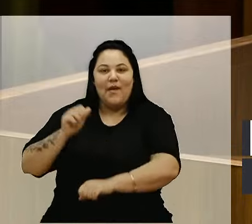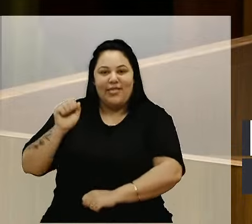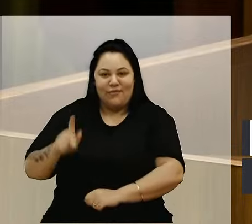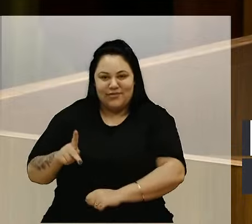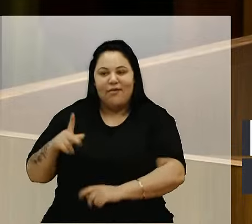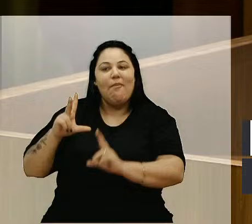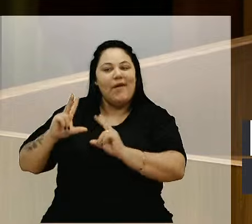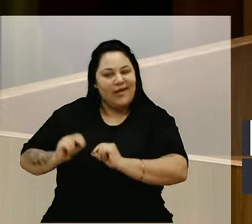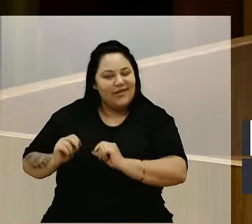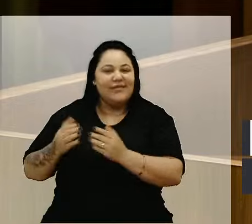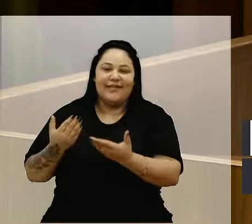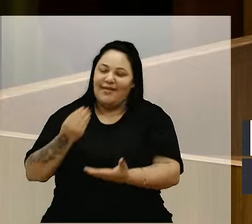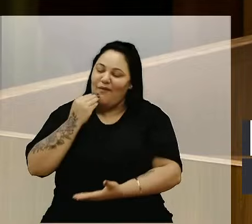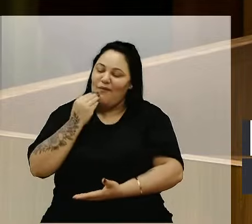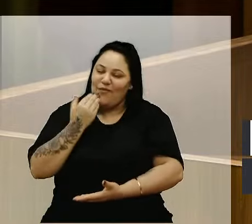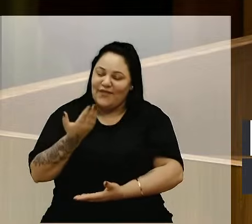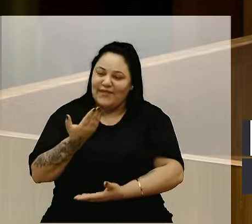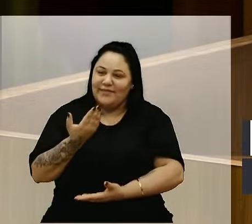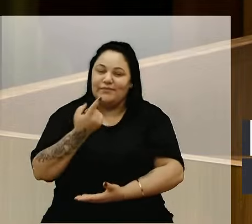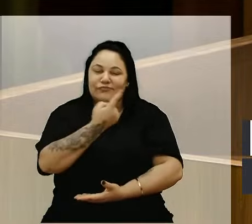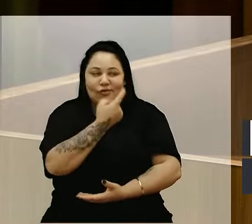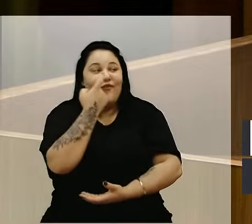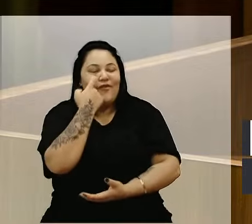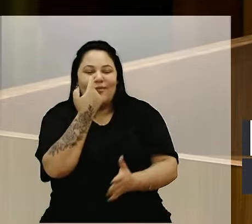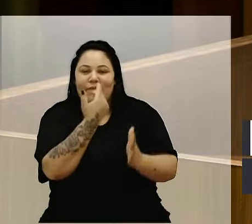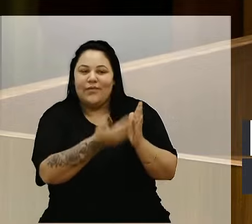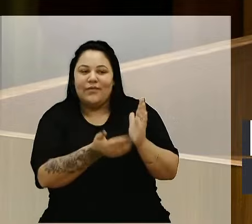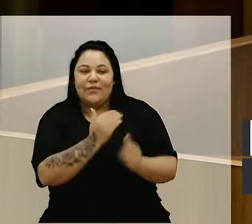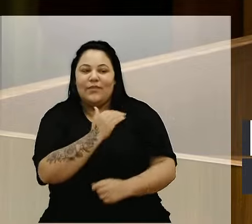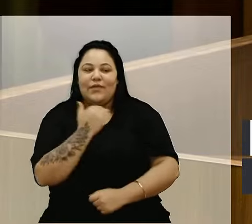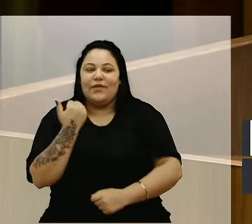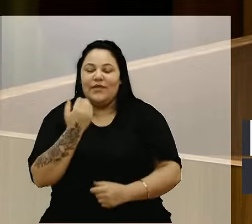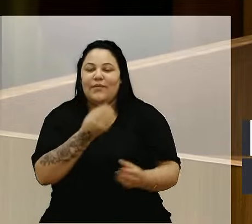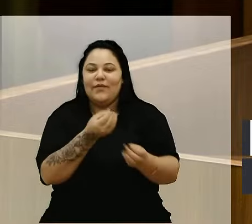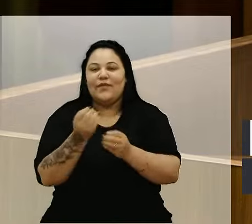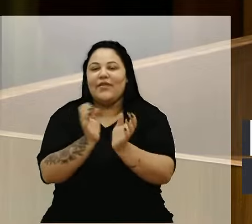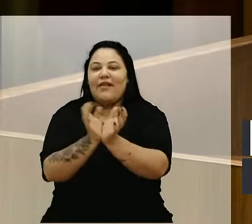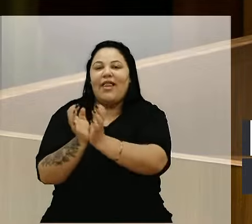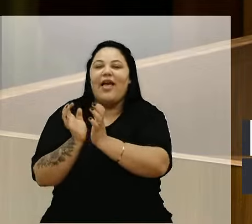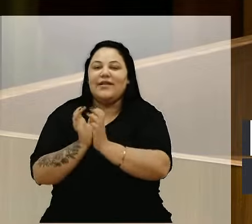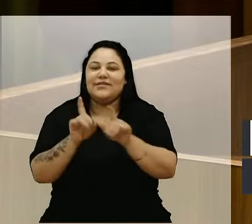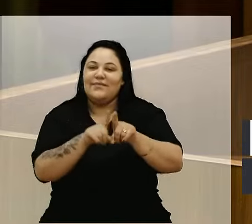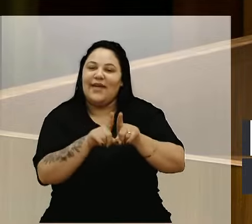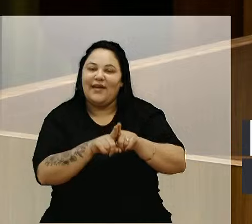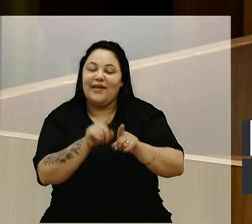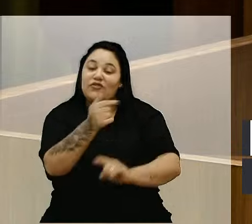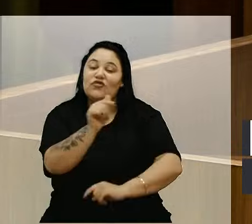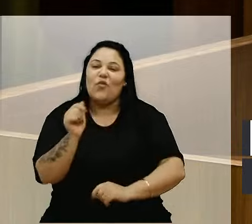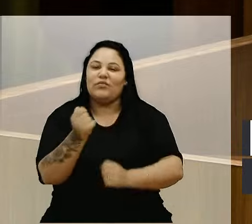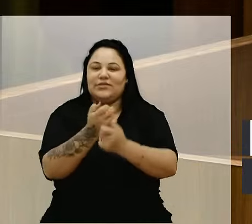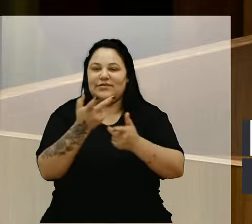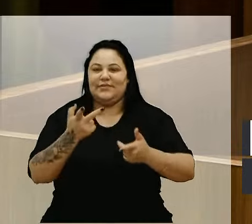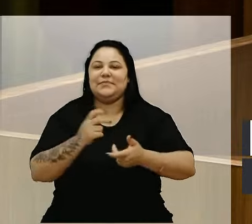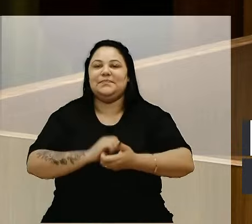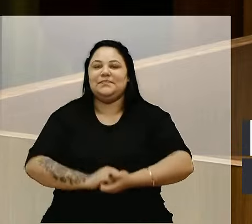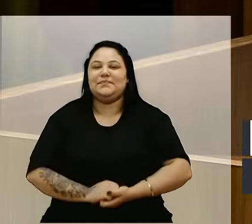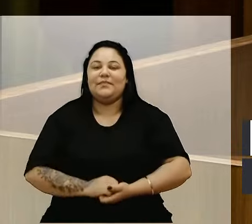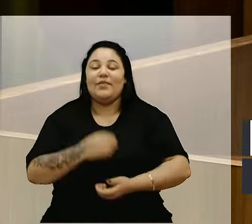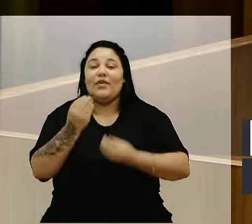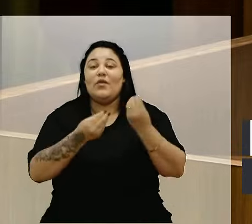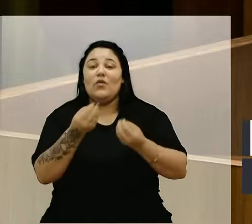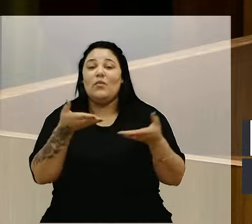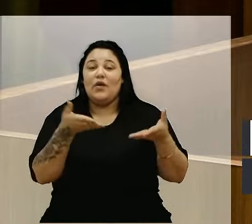merecida, Johnny viu a perda de muitos colegas por causa da criminalidade e devido a outras causas, como